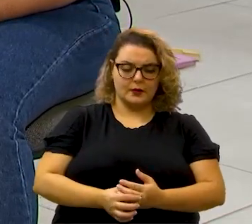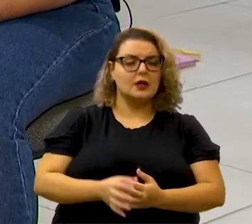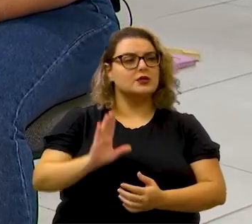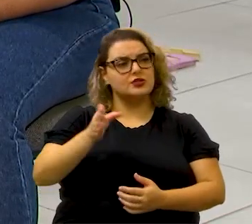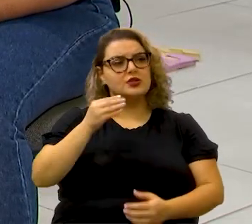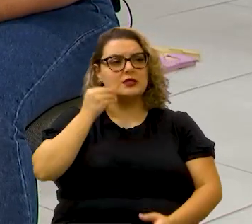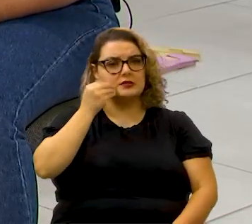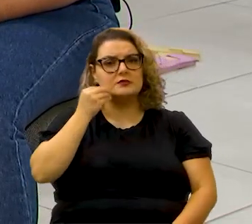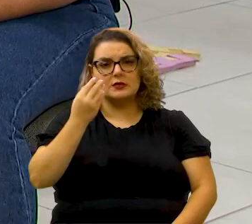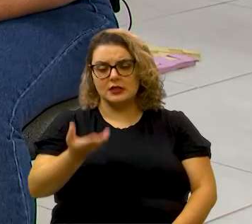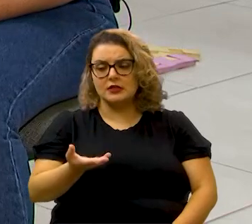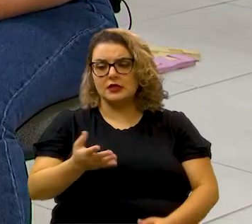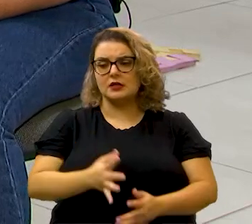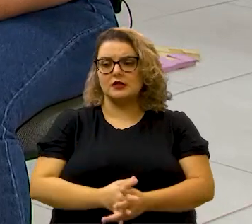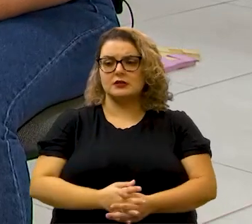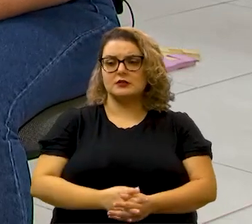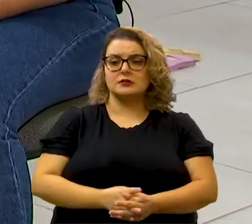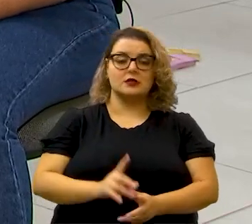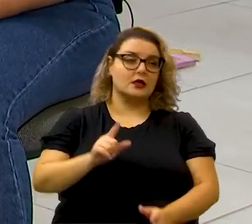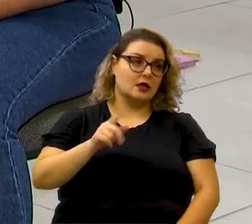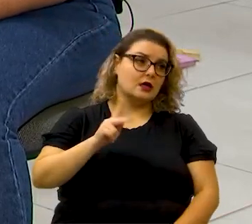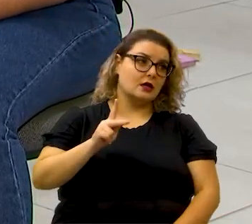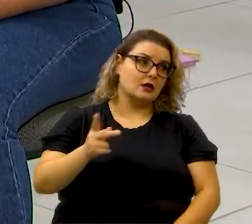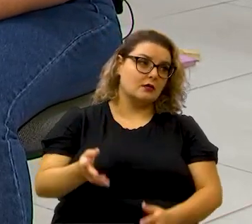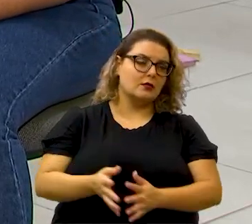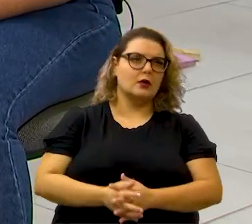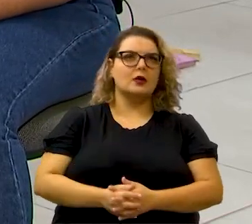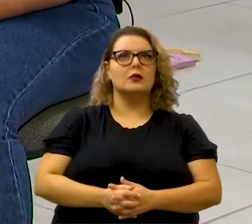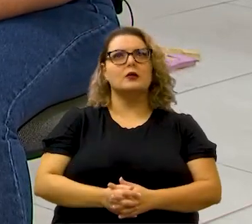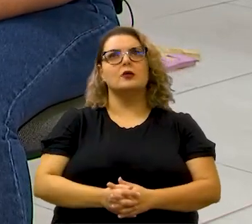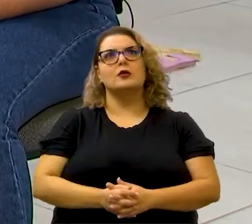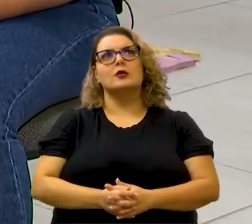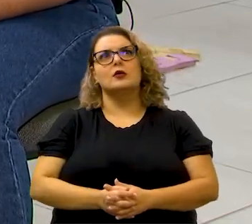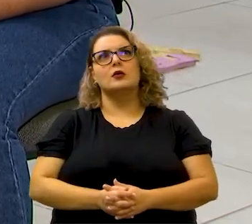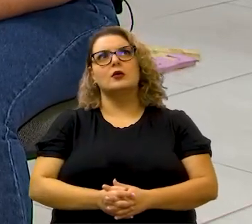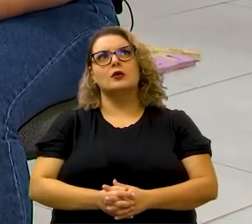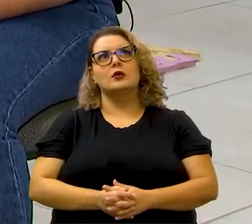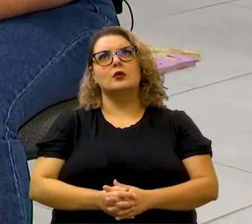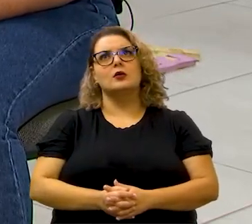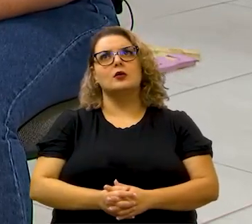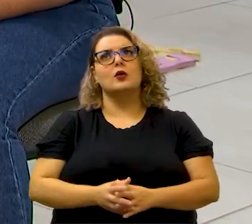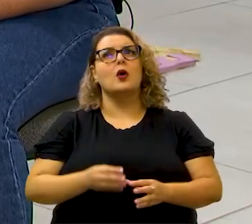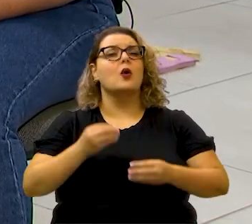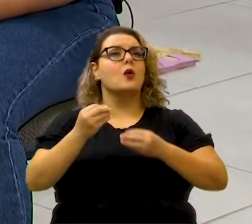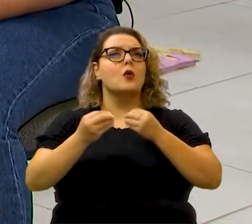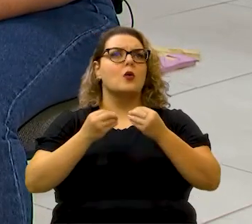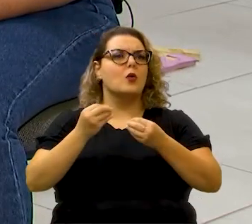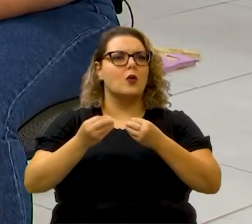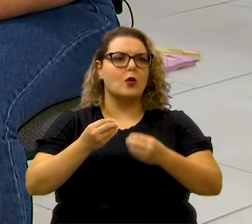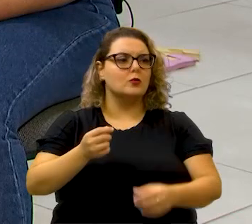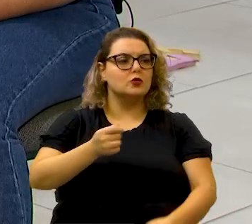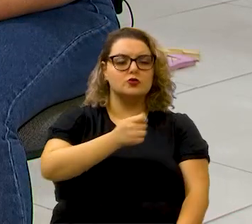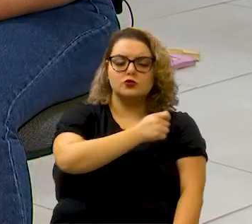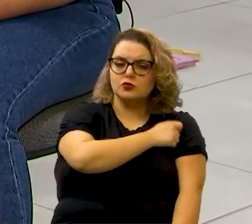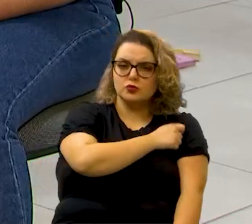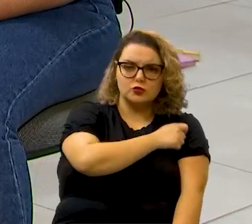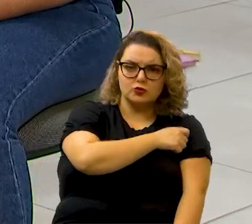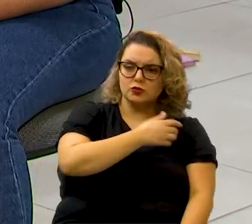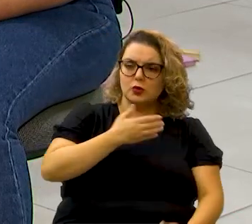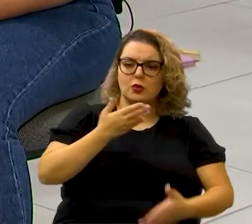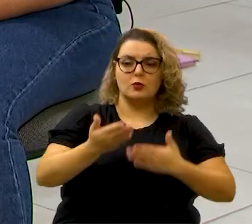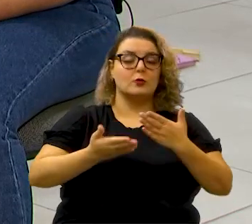você que não é, tem já experiência, professor, como hoje não os